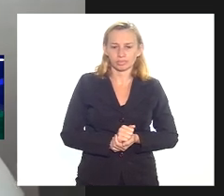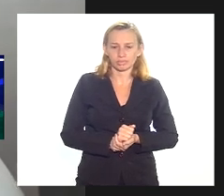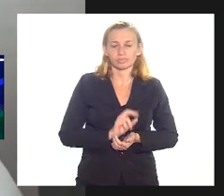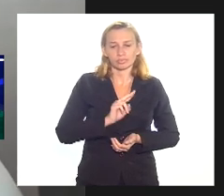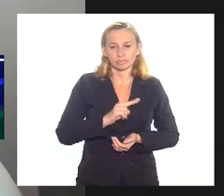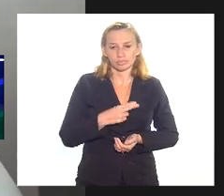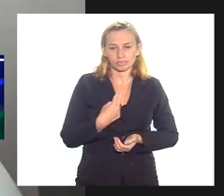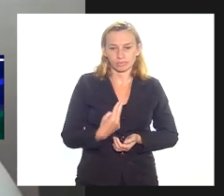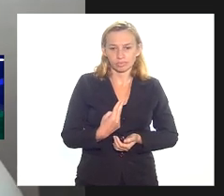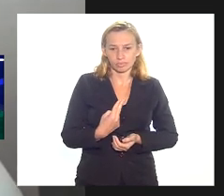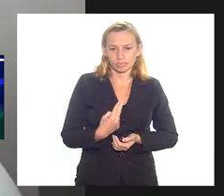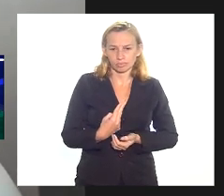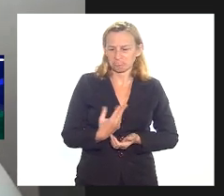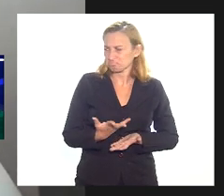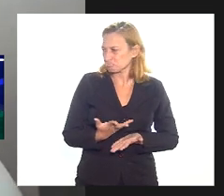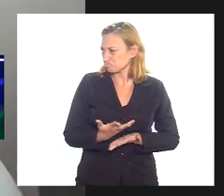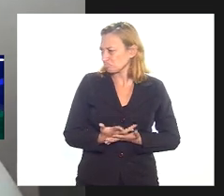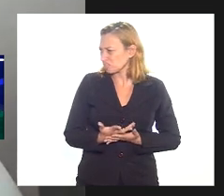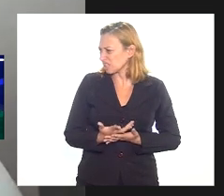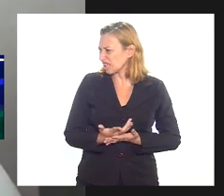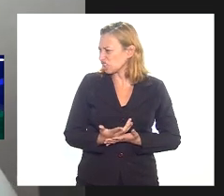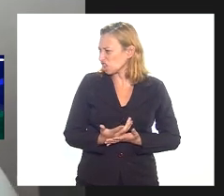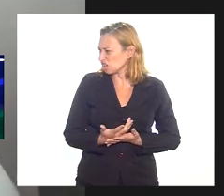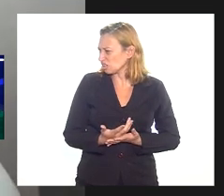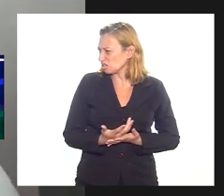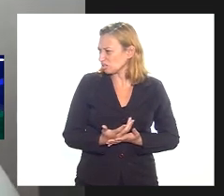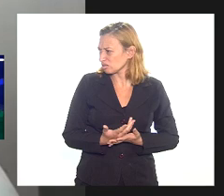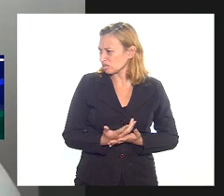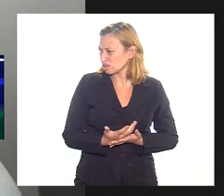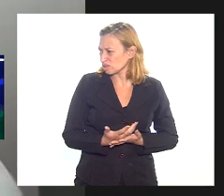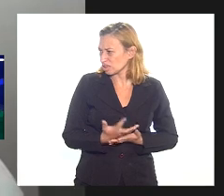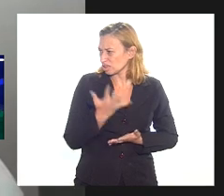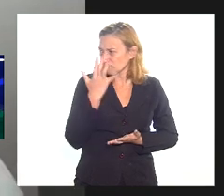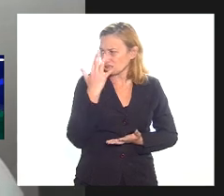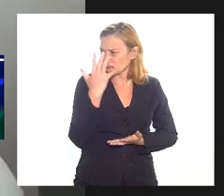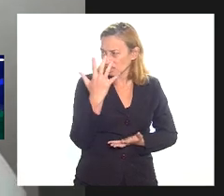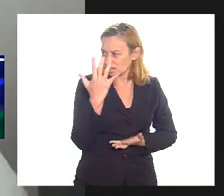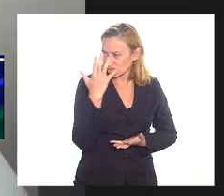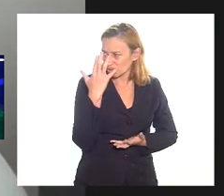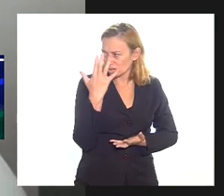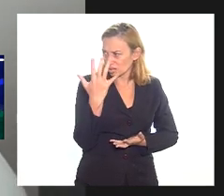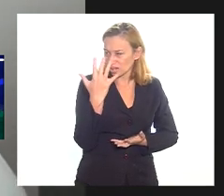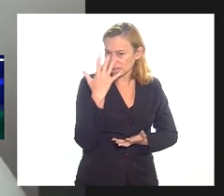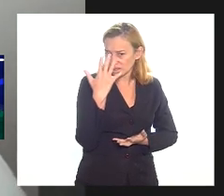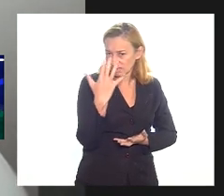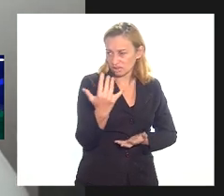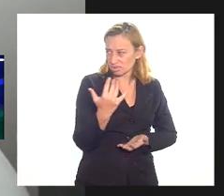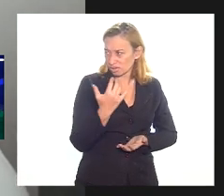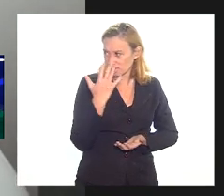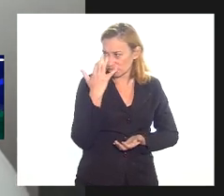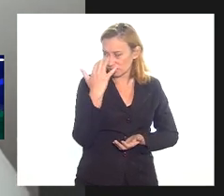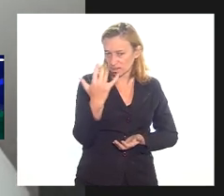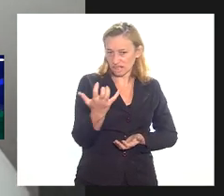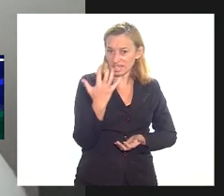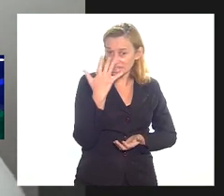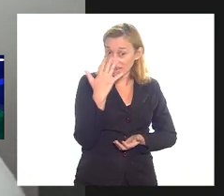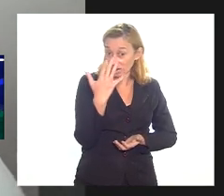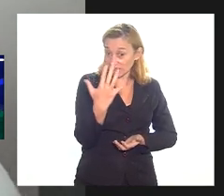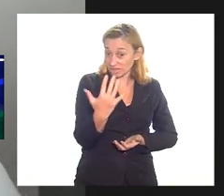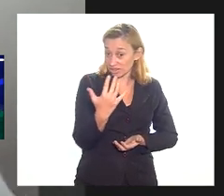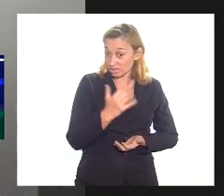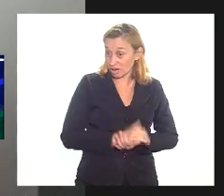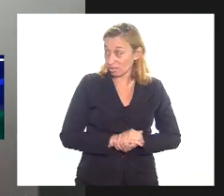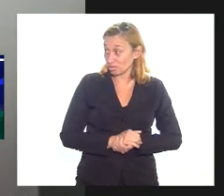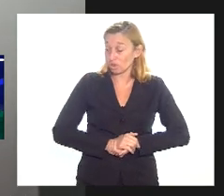ou por intolerância religiosa. Esse é um dado muito importante para que a gente possa balizar nossas políticas públicas.